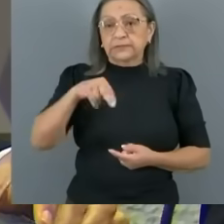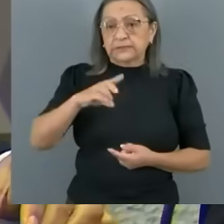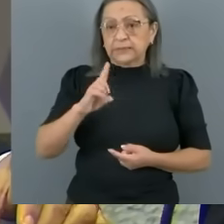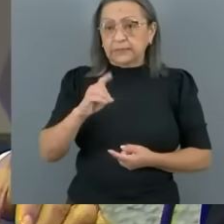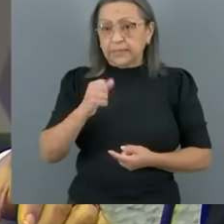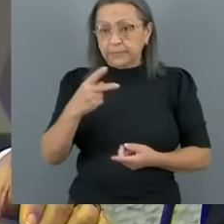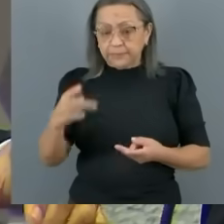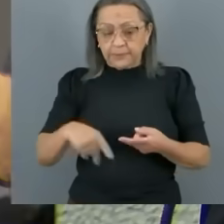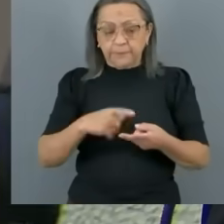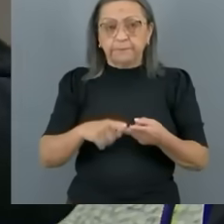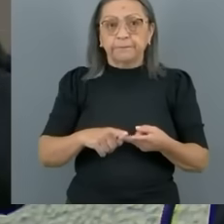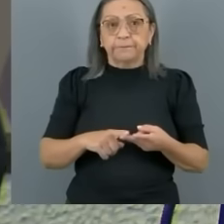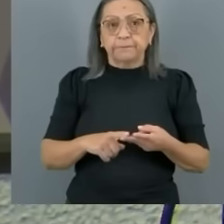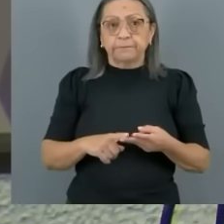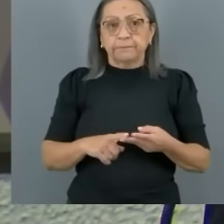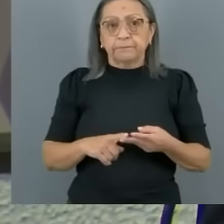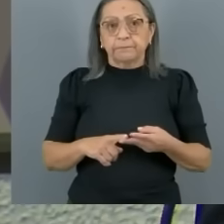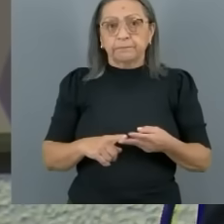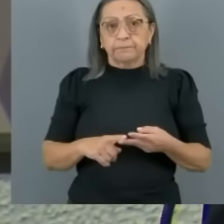Steffage,